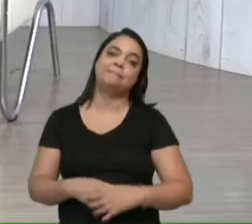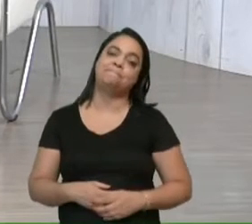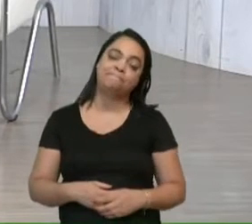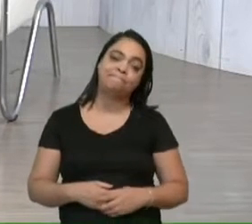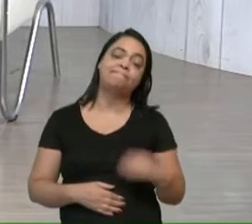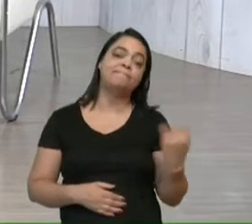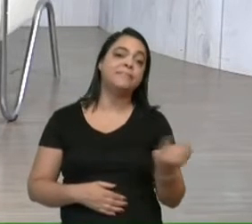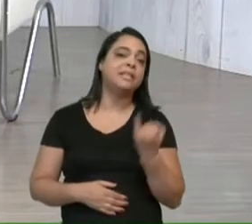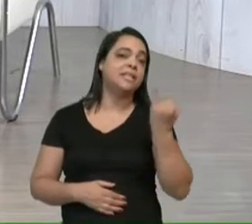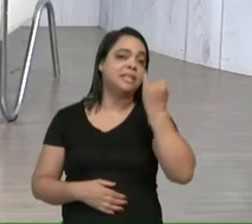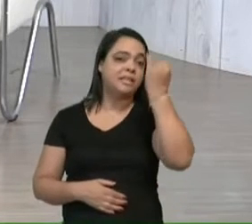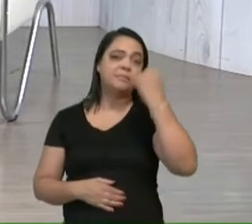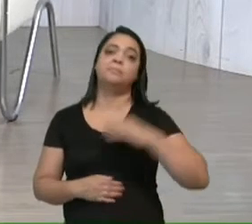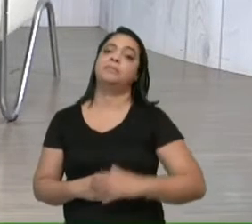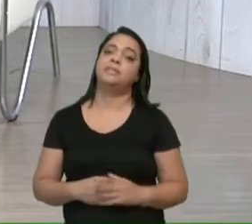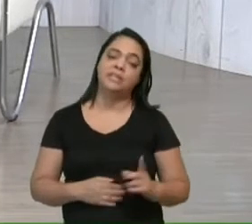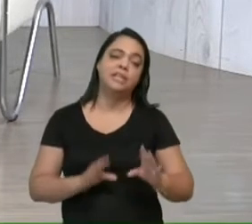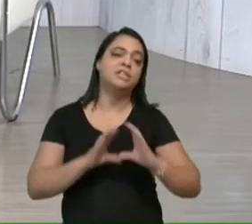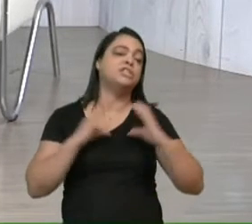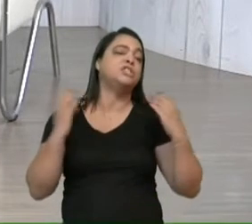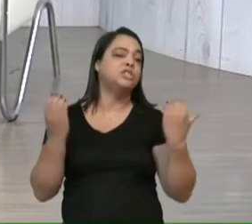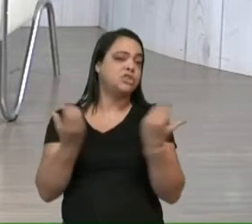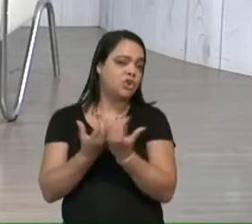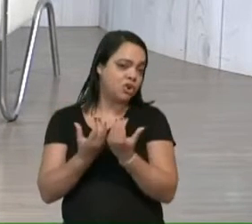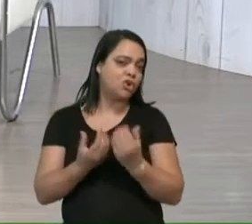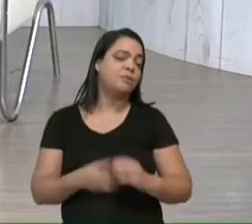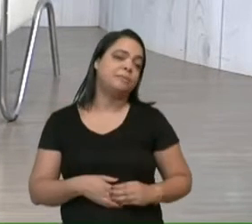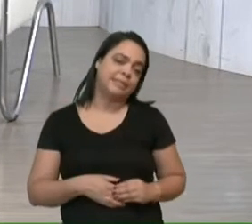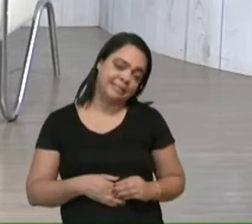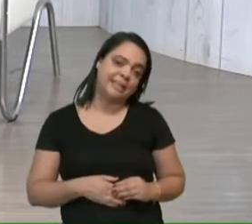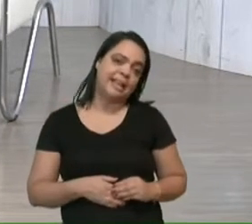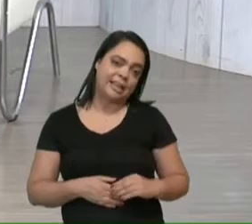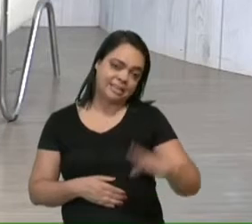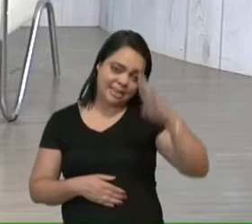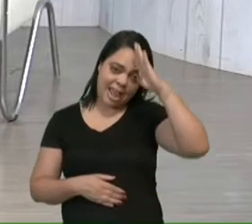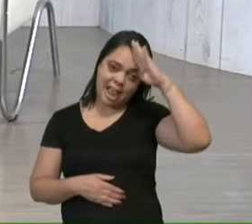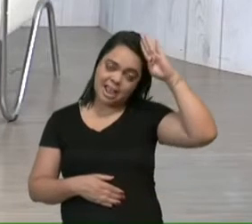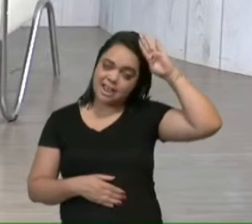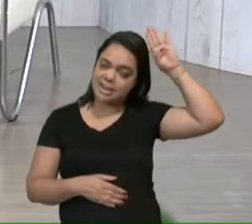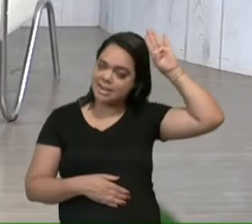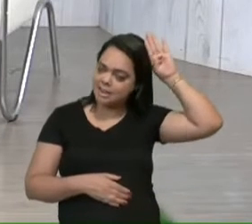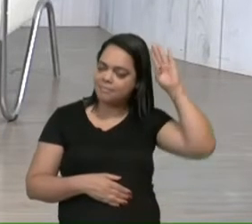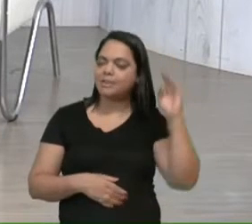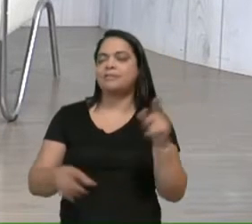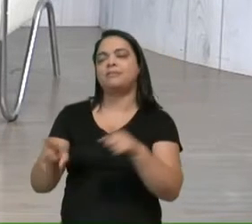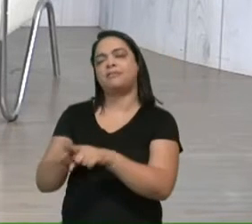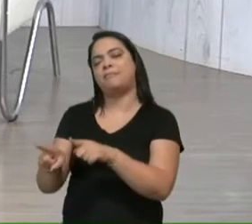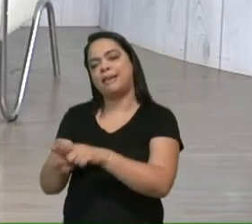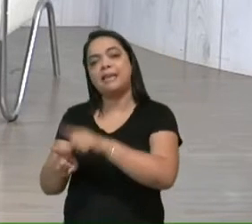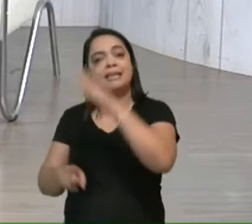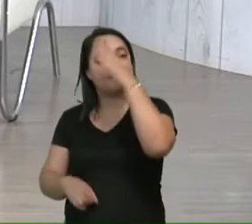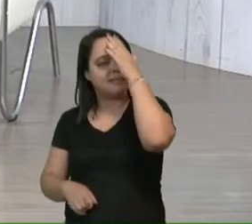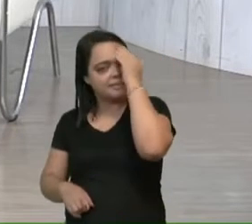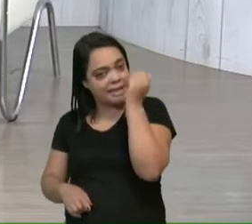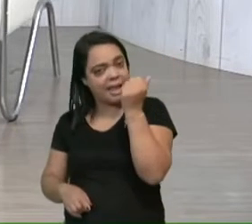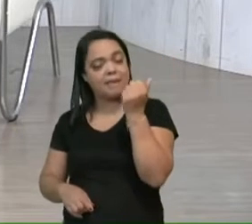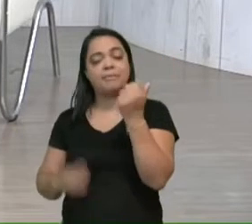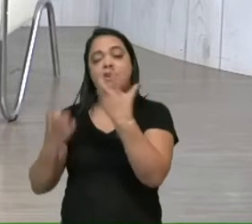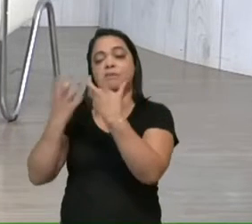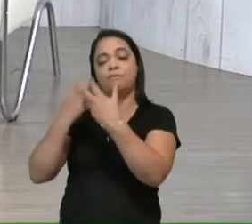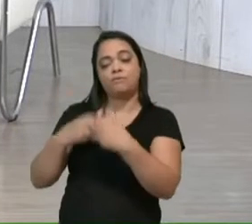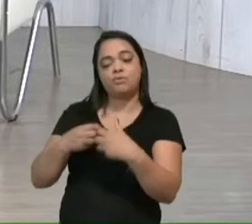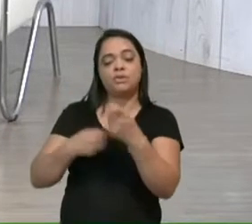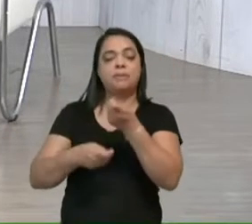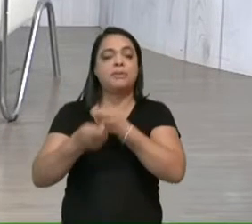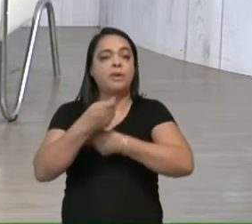muito importante que toda a nossa comunidade além da parte acadêmica ela tenha conhecimento também do funcionamento